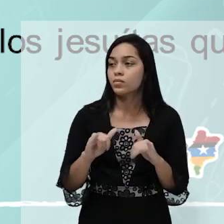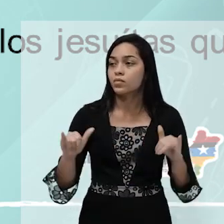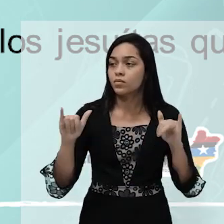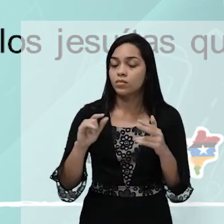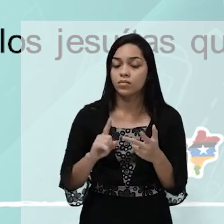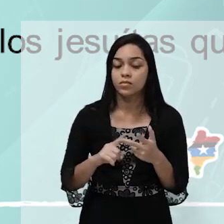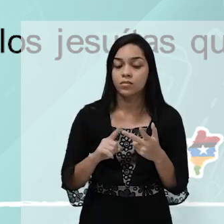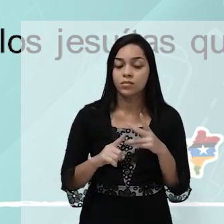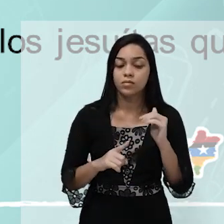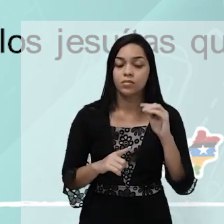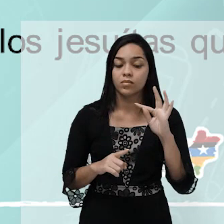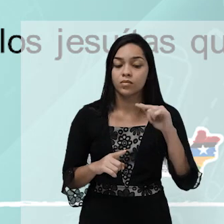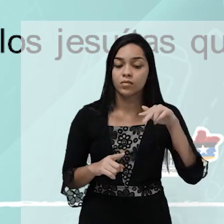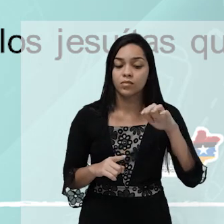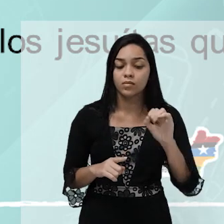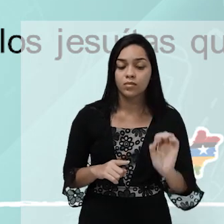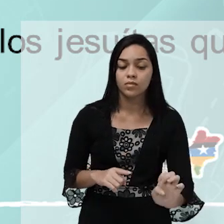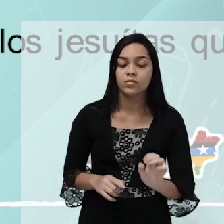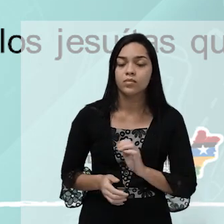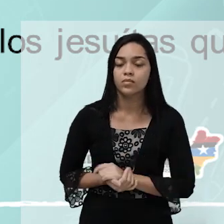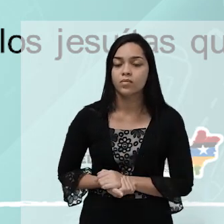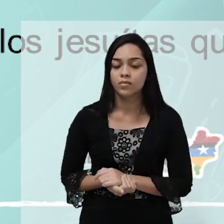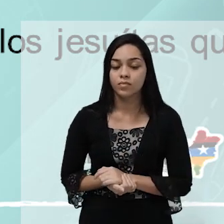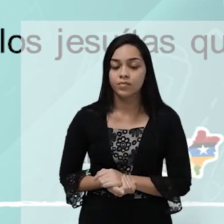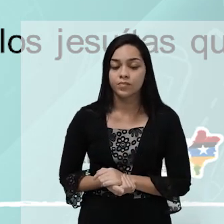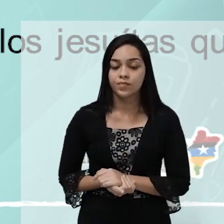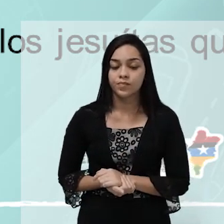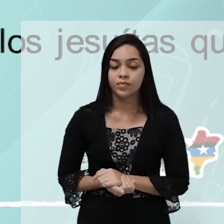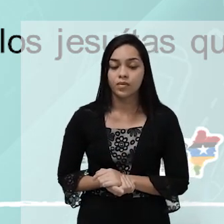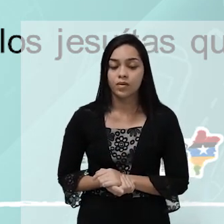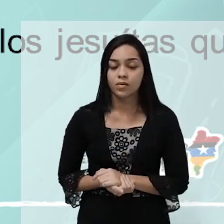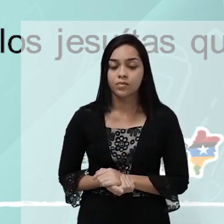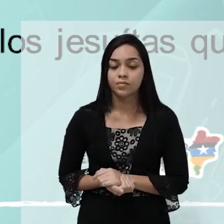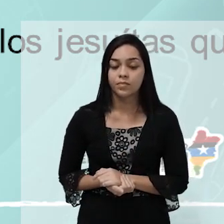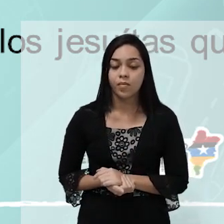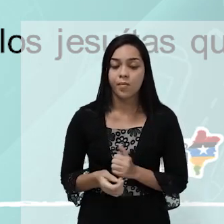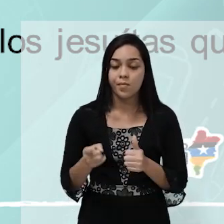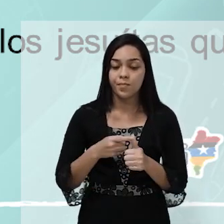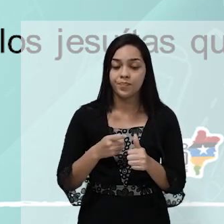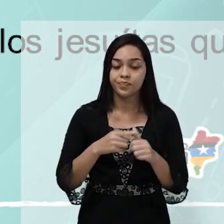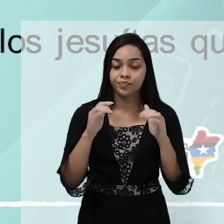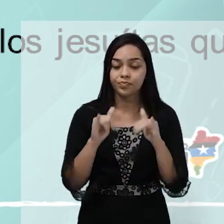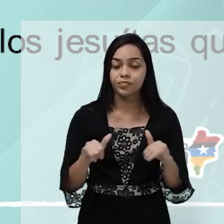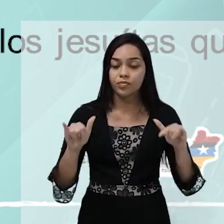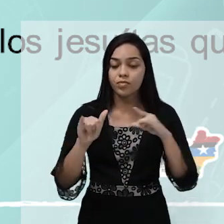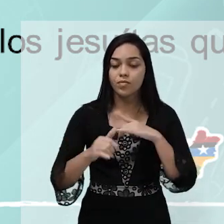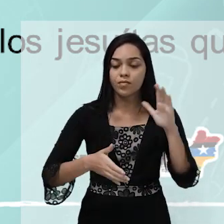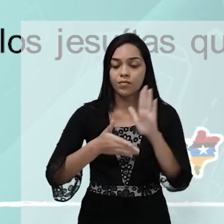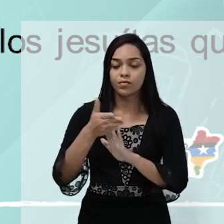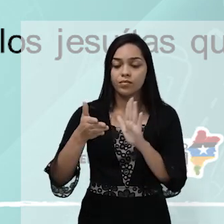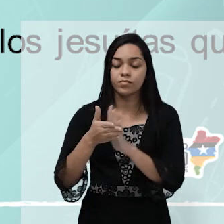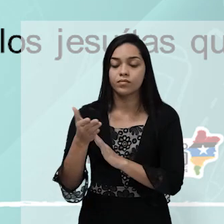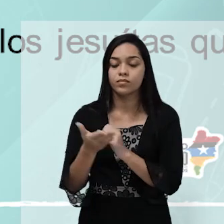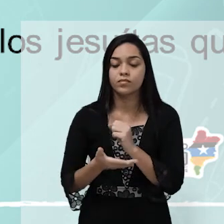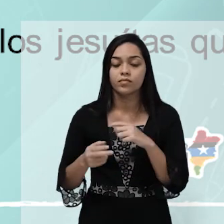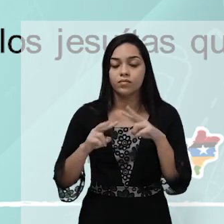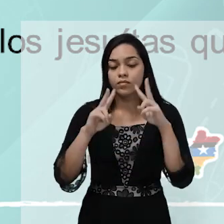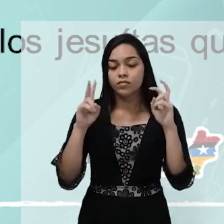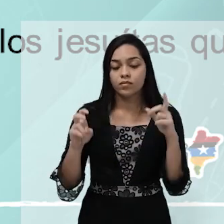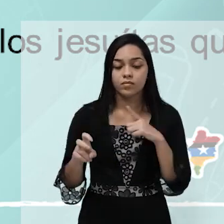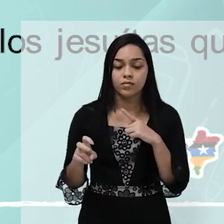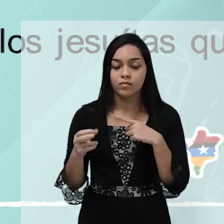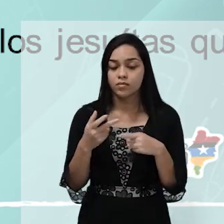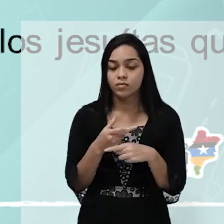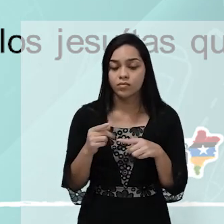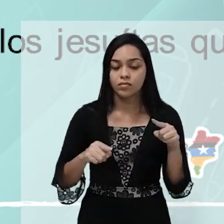literatura informativa e a literatura de catequese. Na literatura informativa, com as crônicas de viagem, baseada em temas